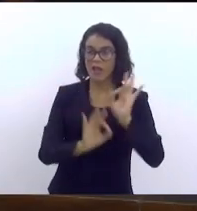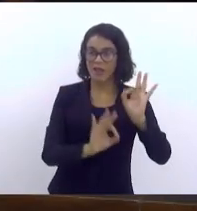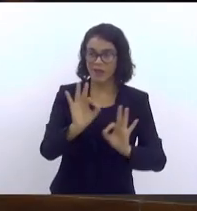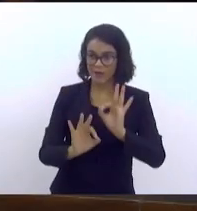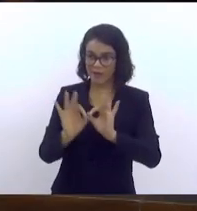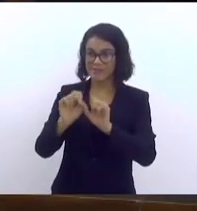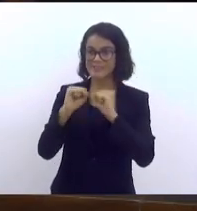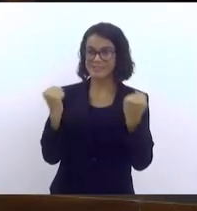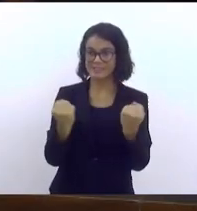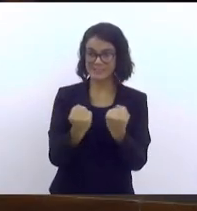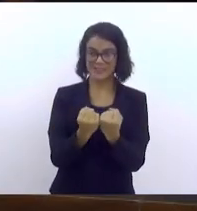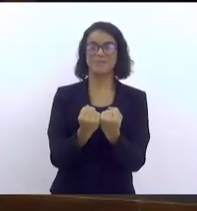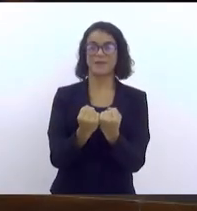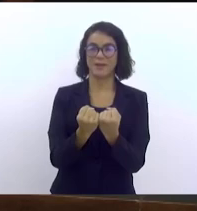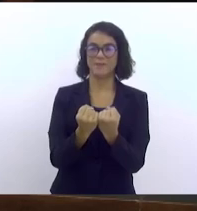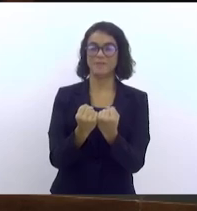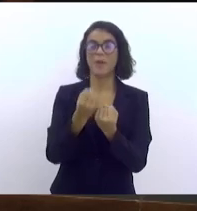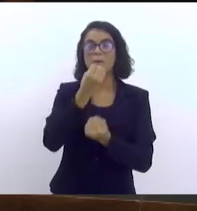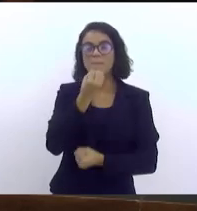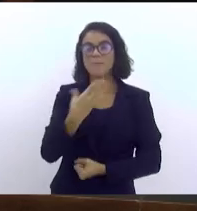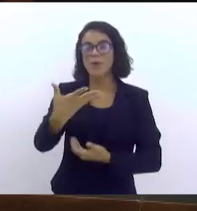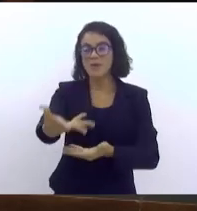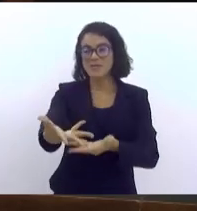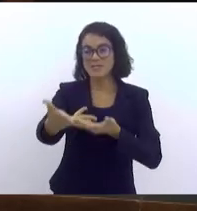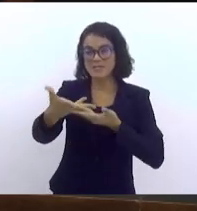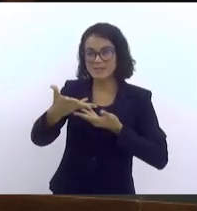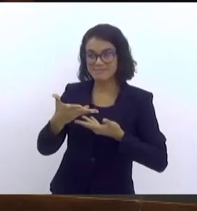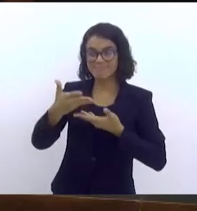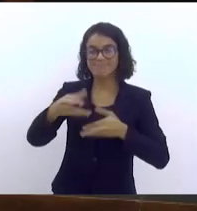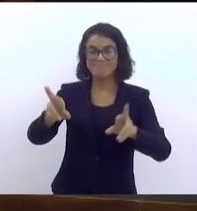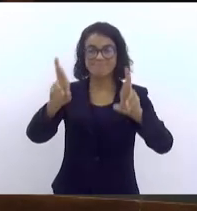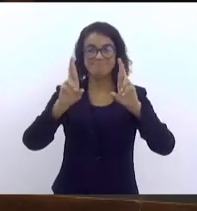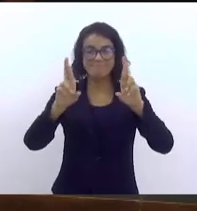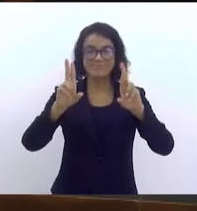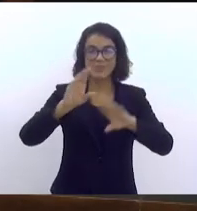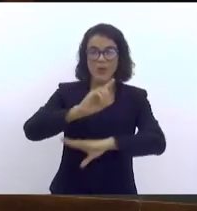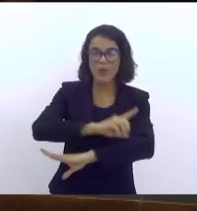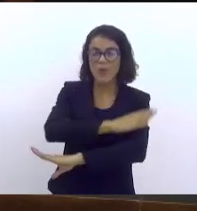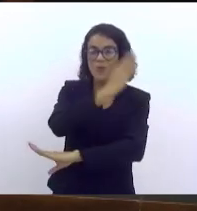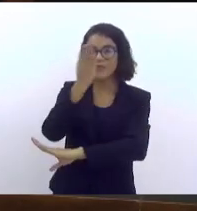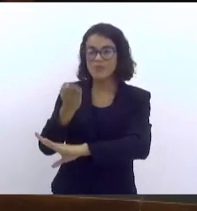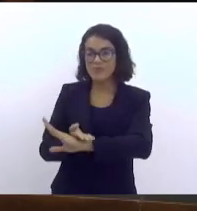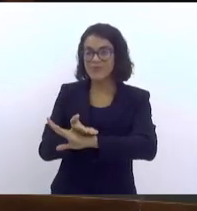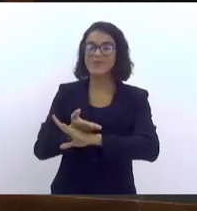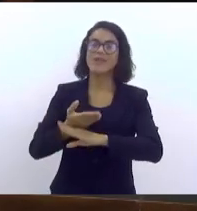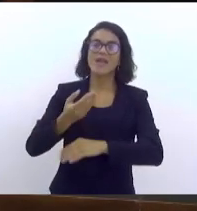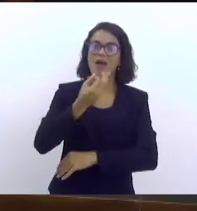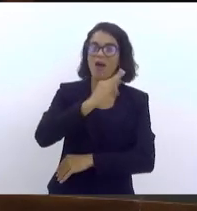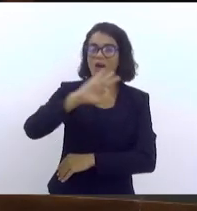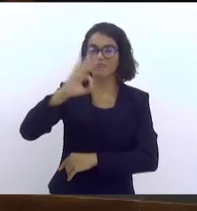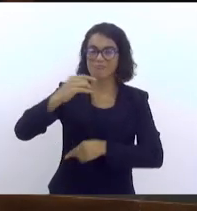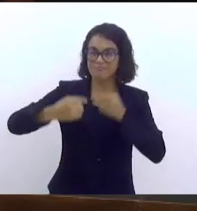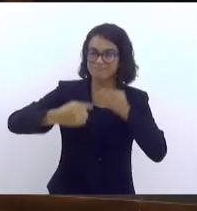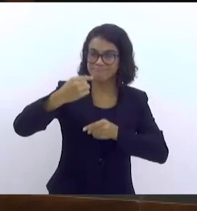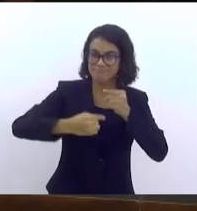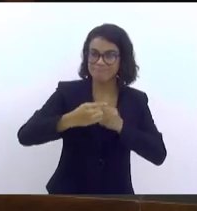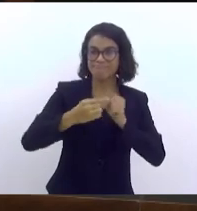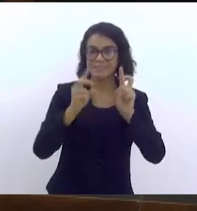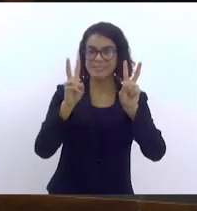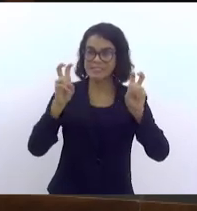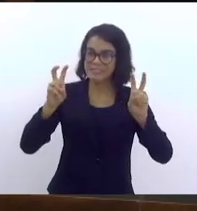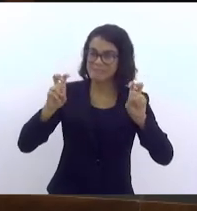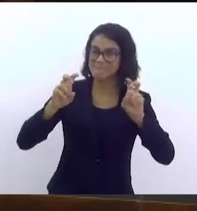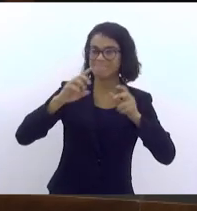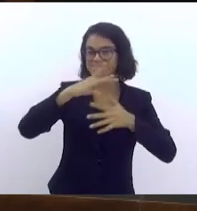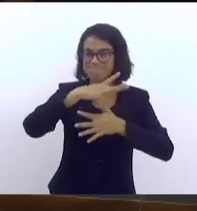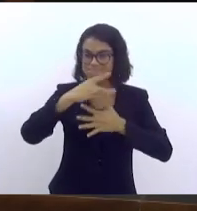deste seminário dou boas-vindas e desejo que tenhamos um dia profico de discussões e aprofundamento de temas que